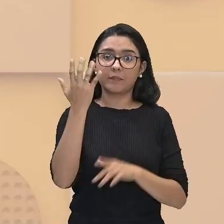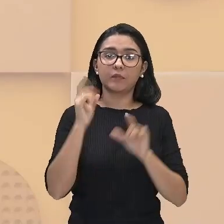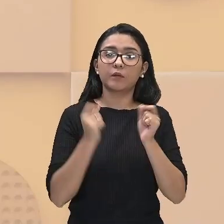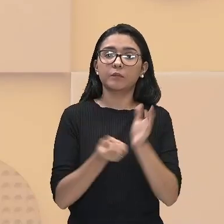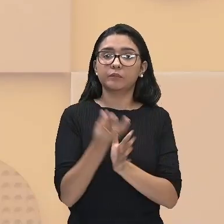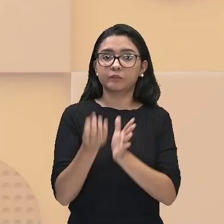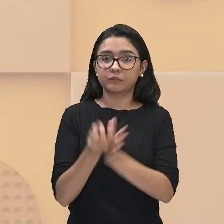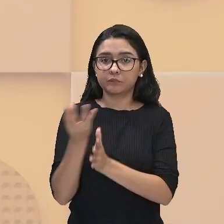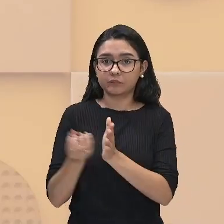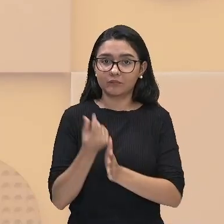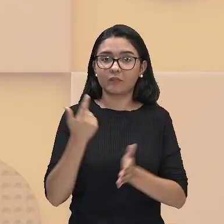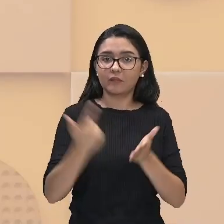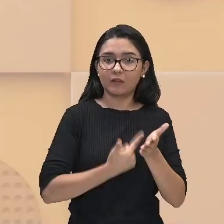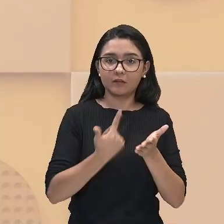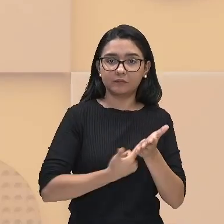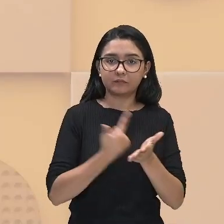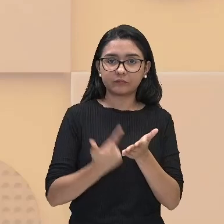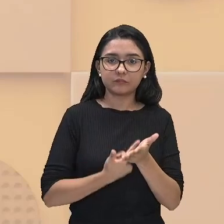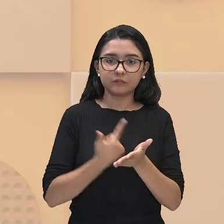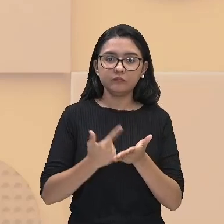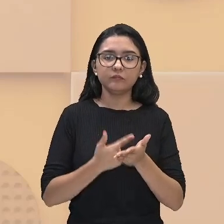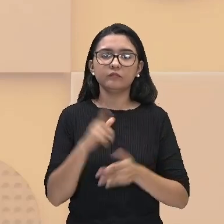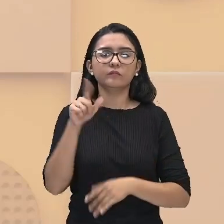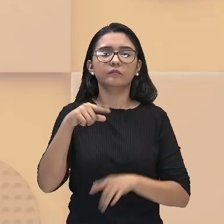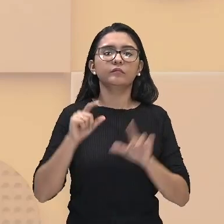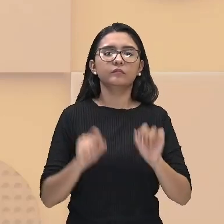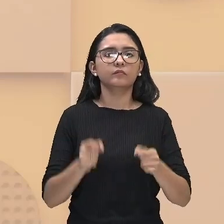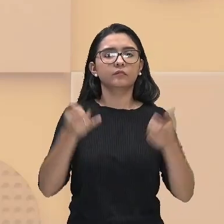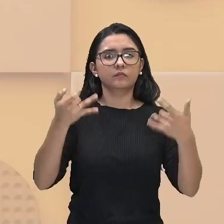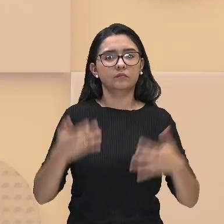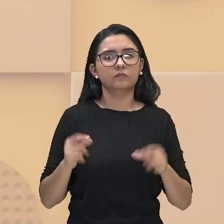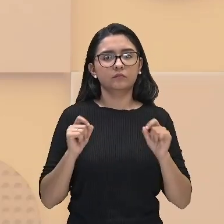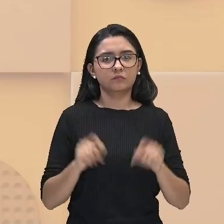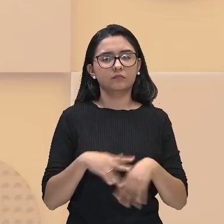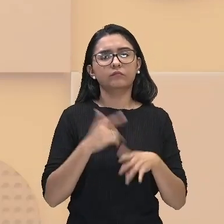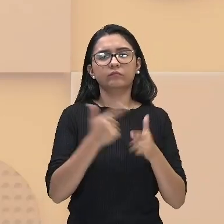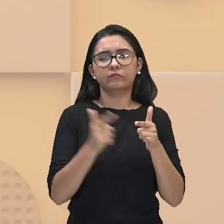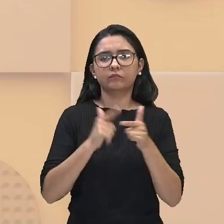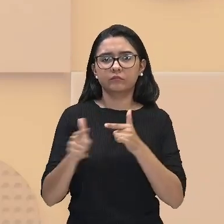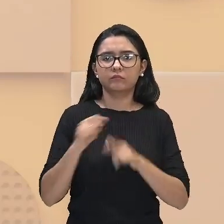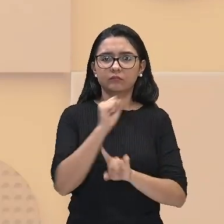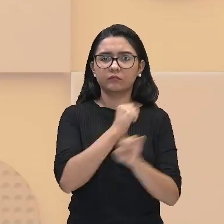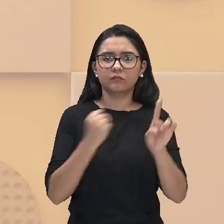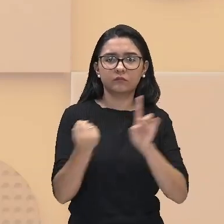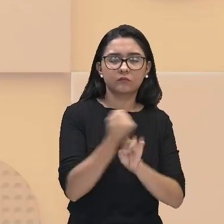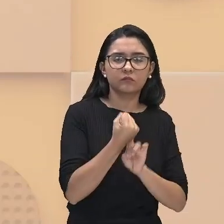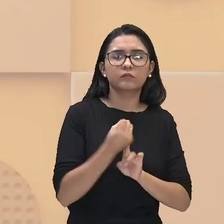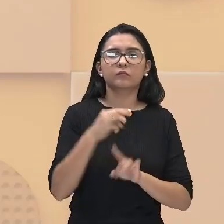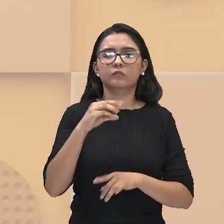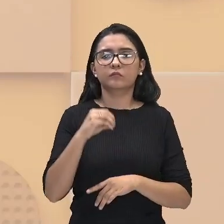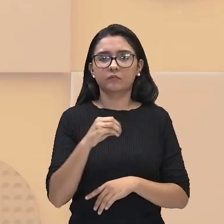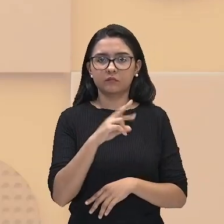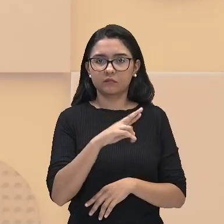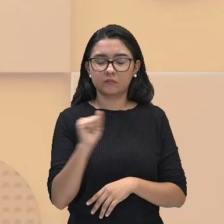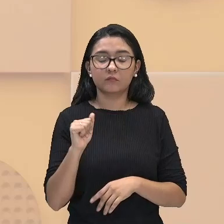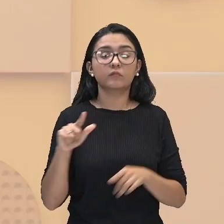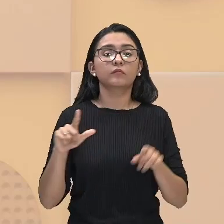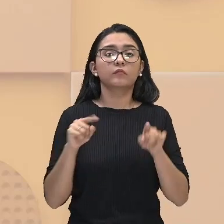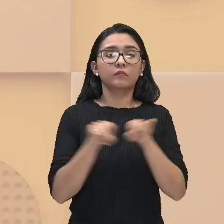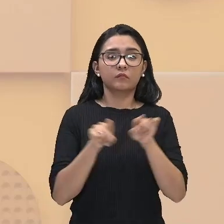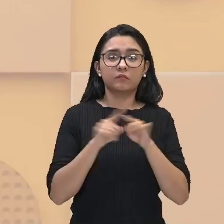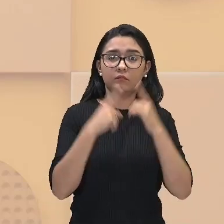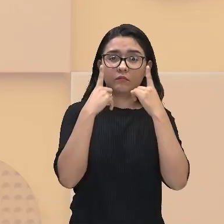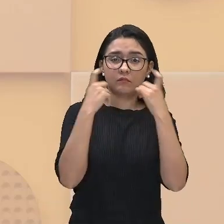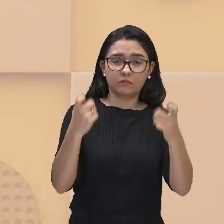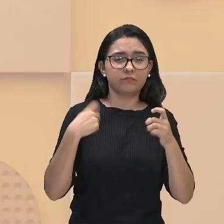produção desta obra, que vai ali falar sobre questões sociais, sobre moralidade, sobre também a questão de